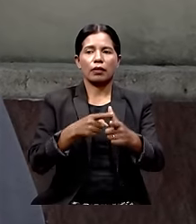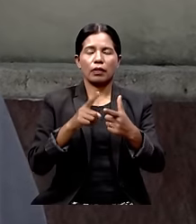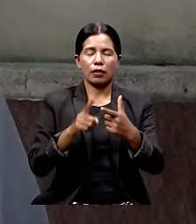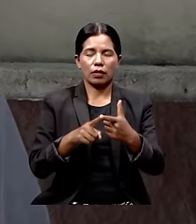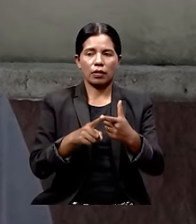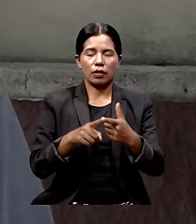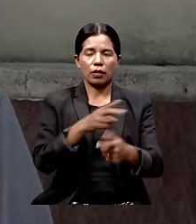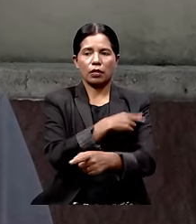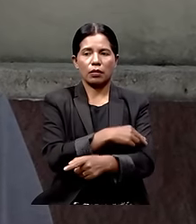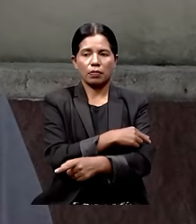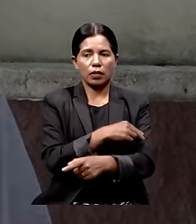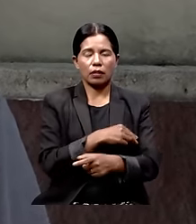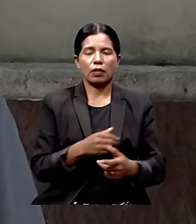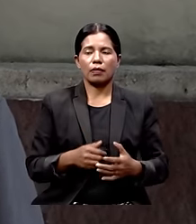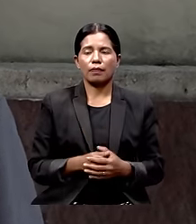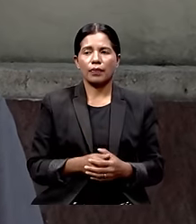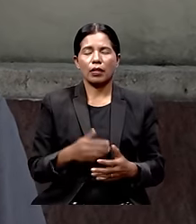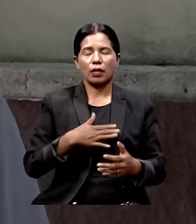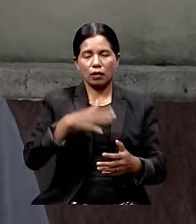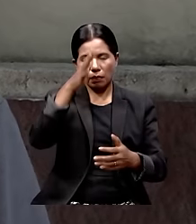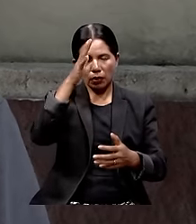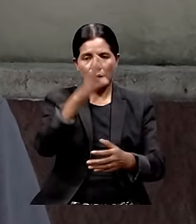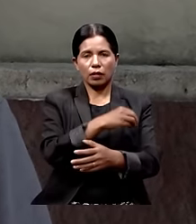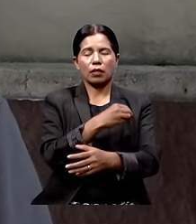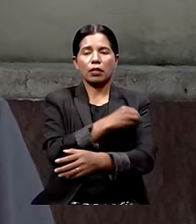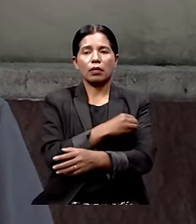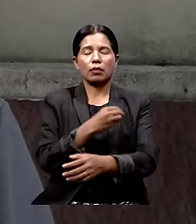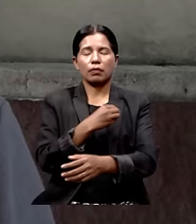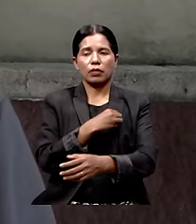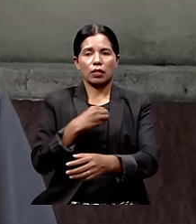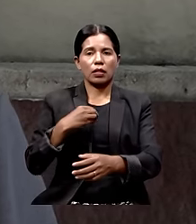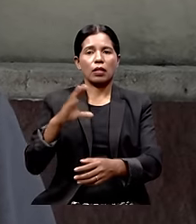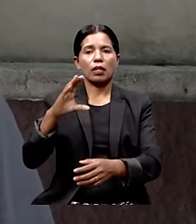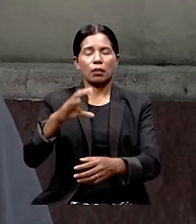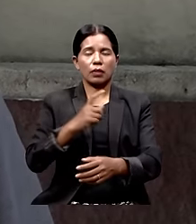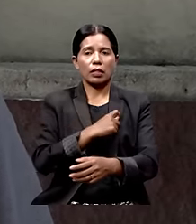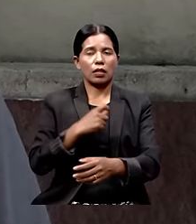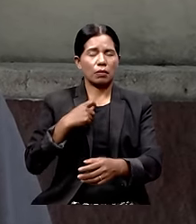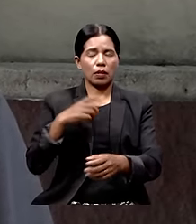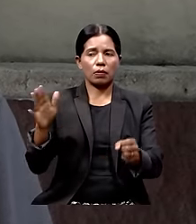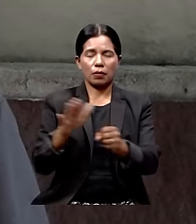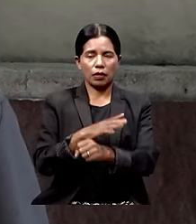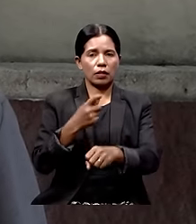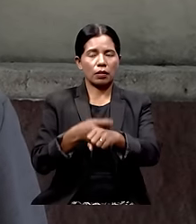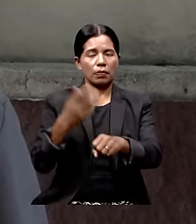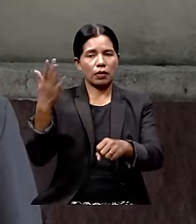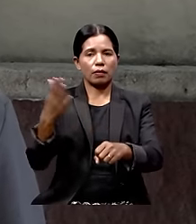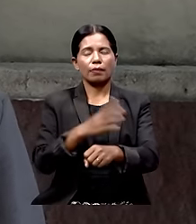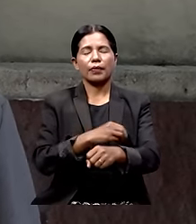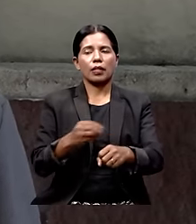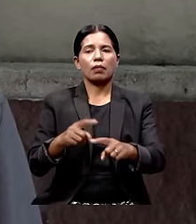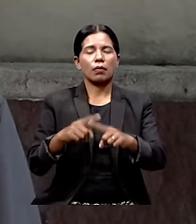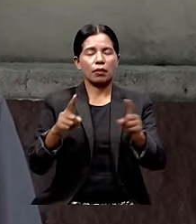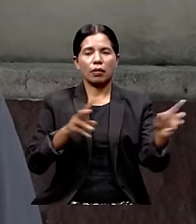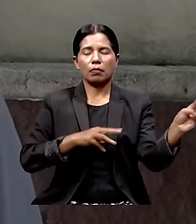Pantai Hospital ane pai halo kemoterapi ya kompletu no ia momento ne ba halo terapi kompletu me bini